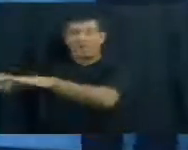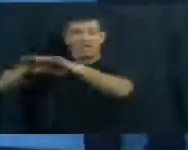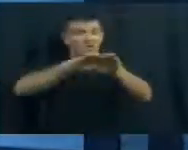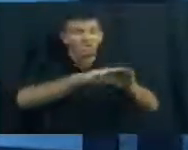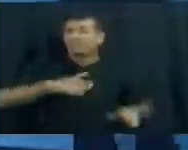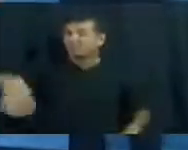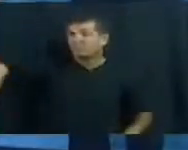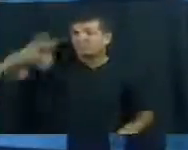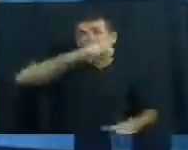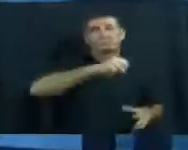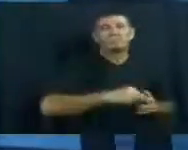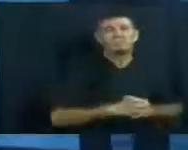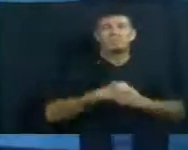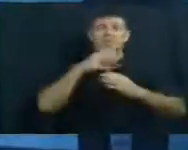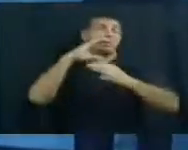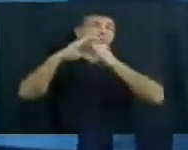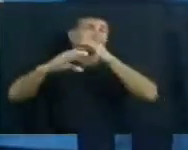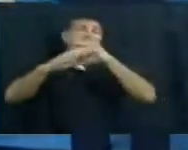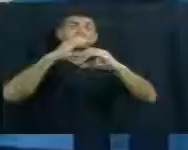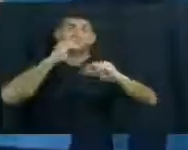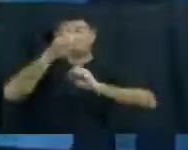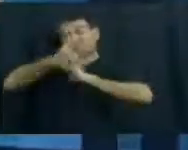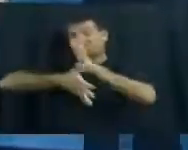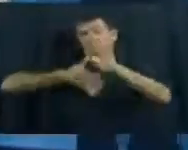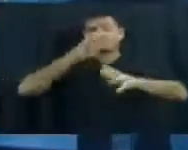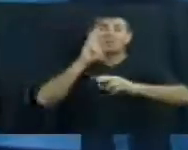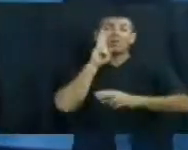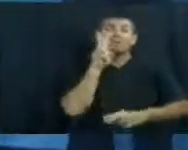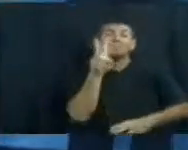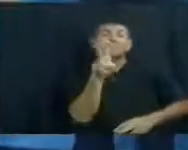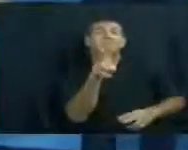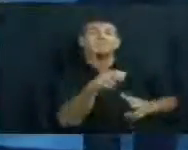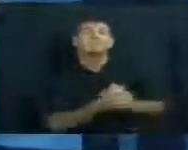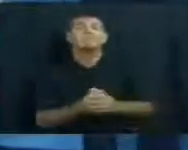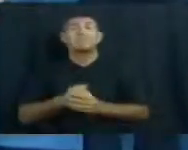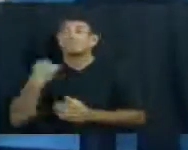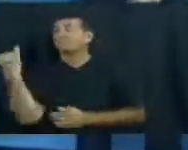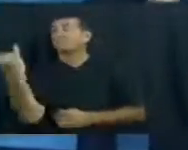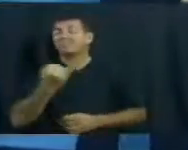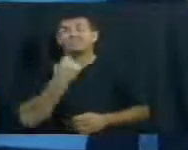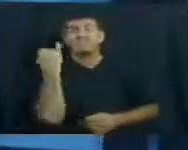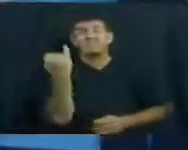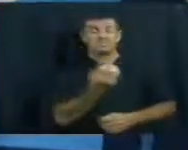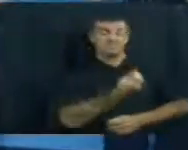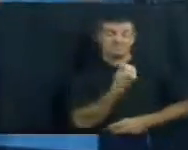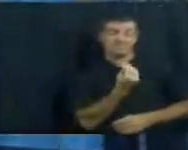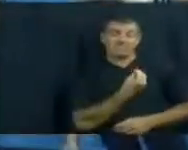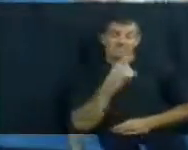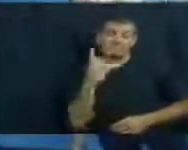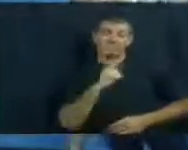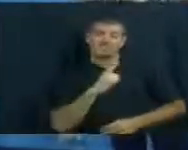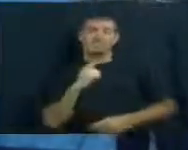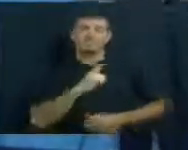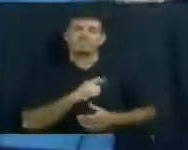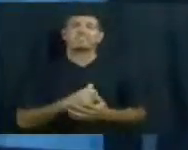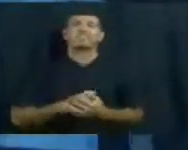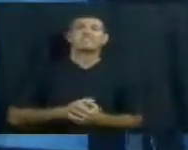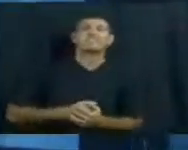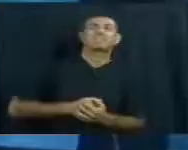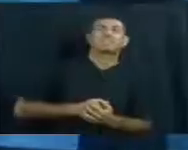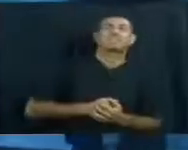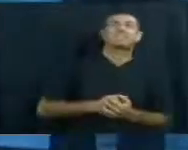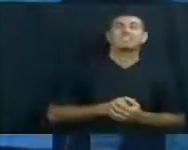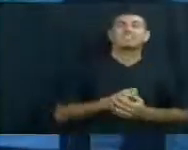você. Se eu me comunico com as mãos ou com os olhos, o importante é viver. Se